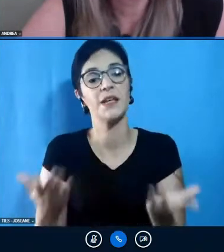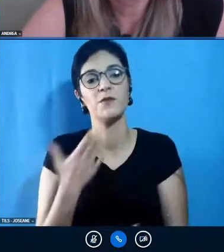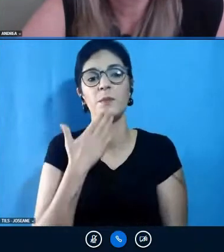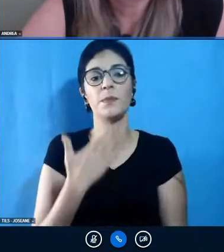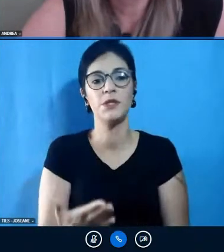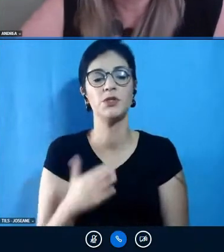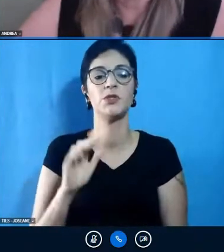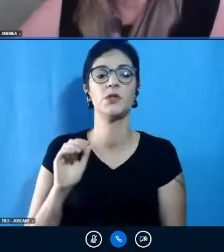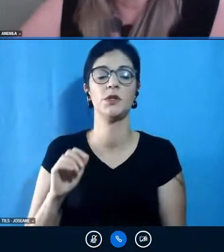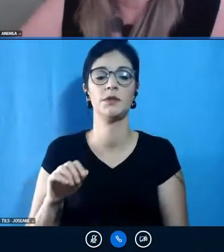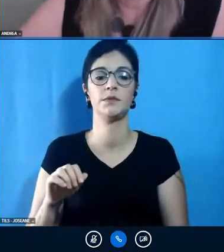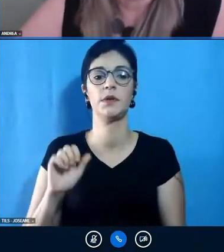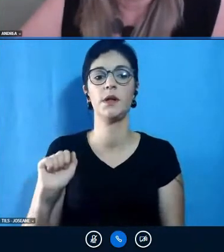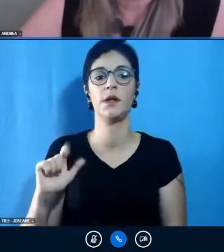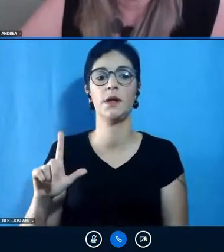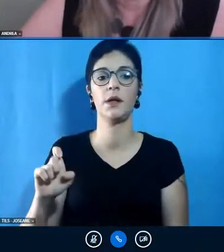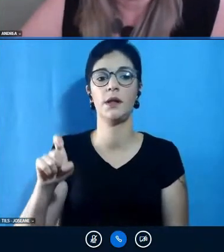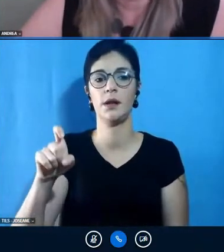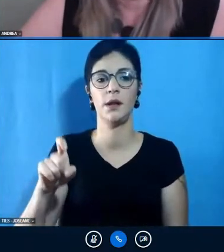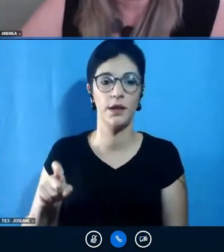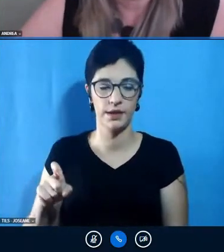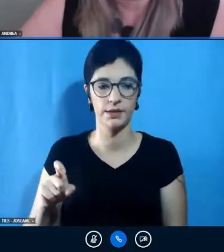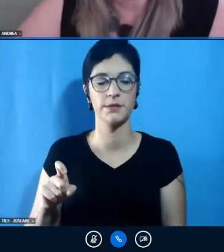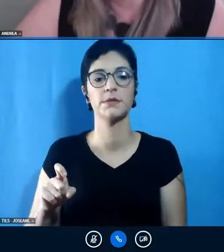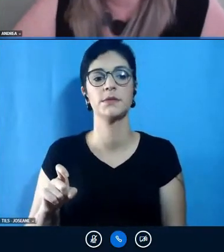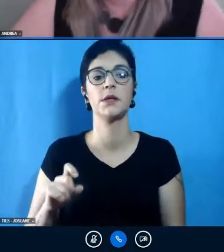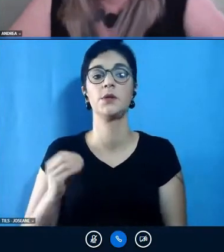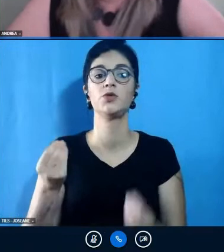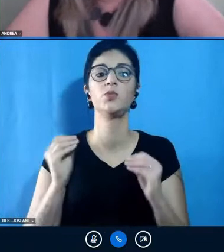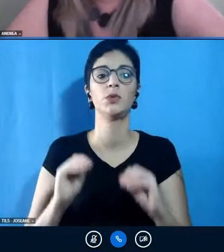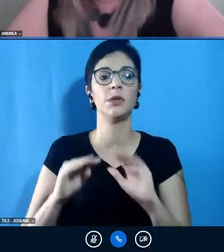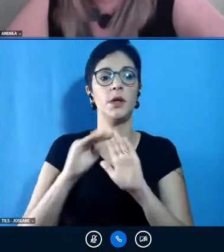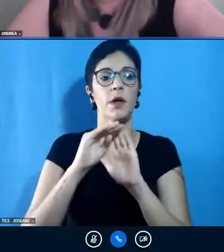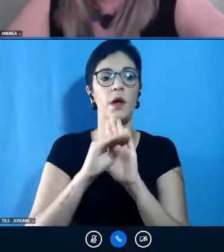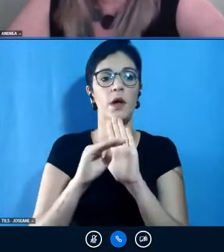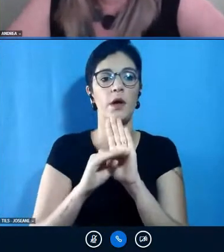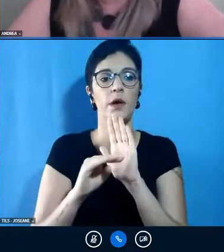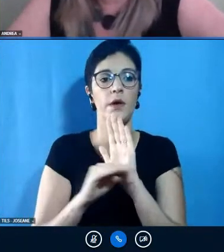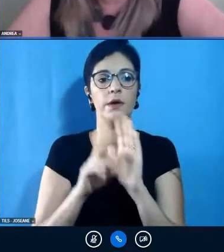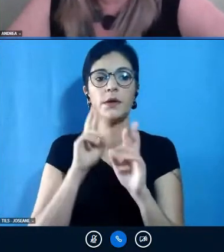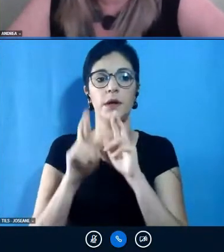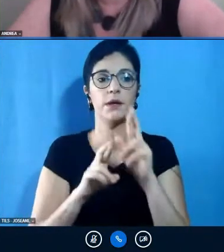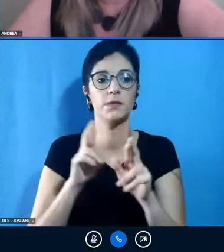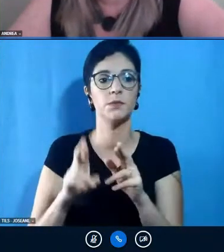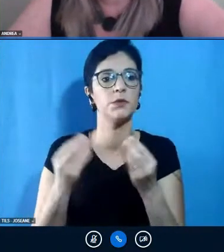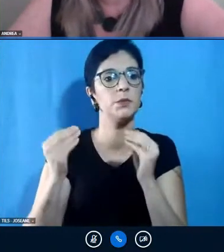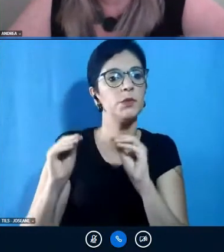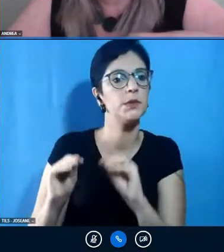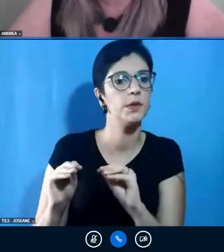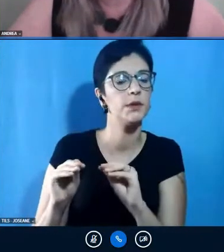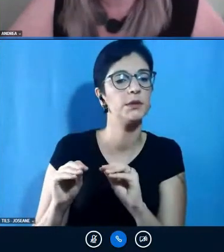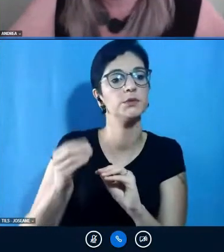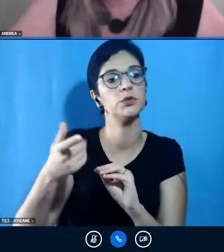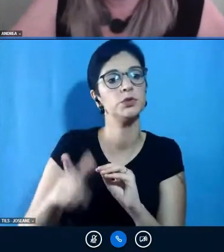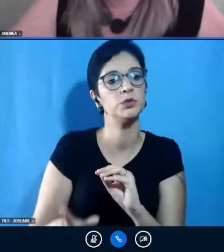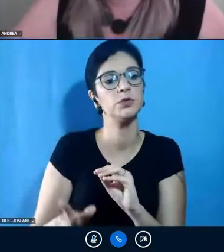para o Alex, eu coloquei a ordem das respostas, né, dos apresentadores, vou colocar aqui de